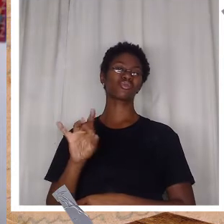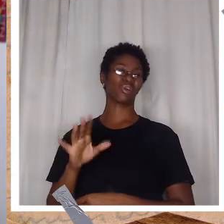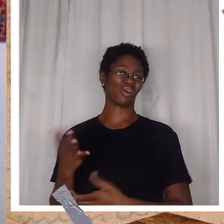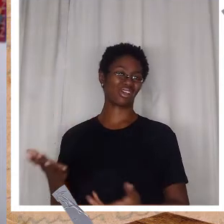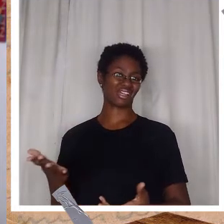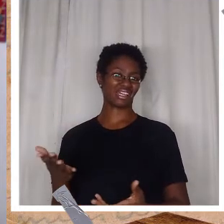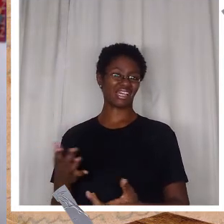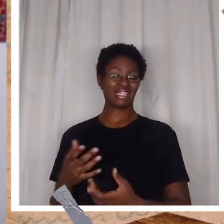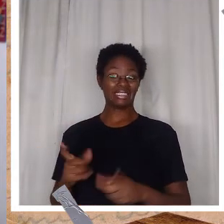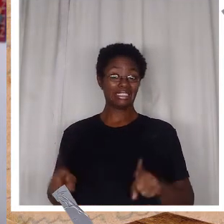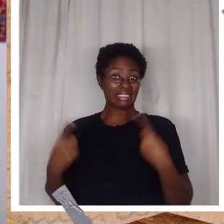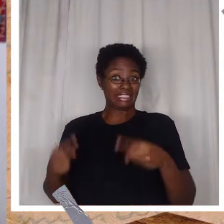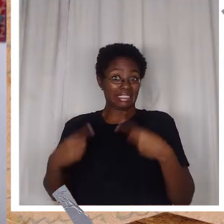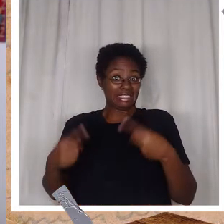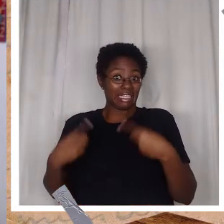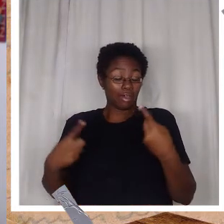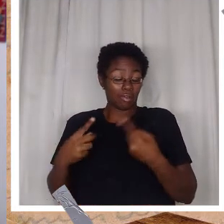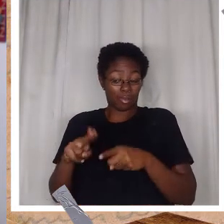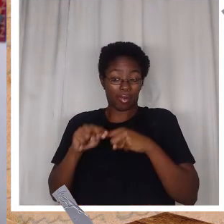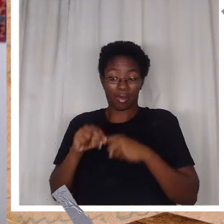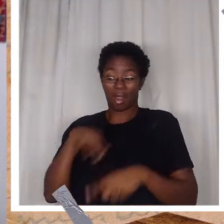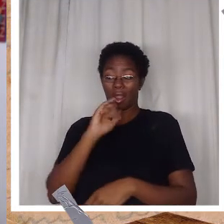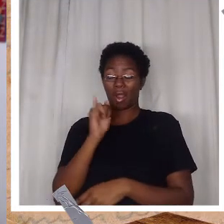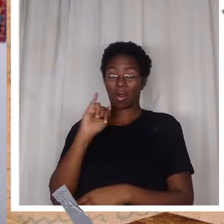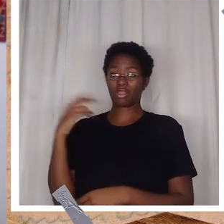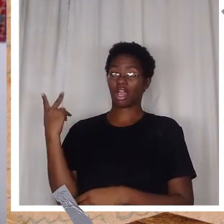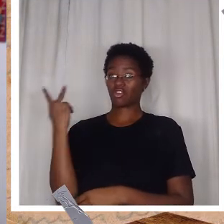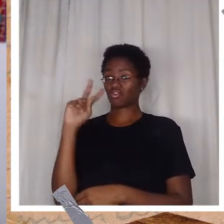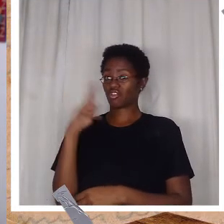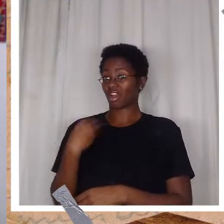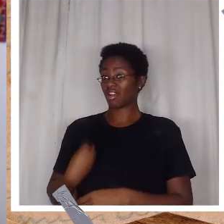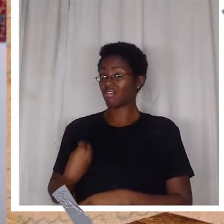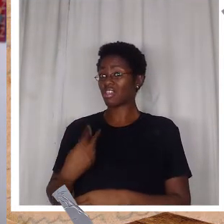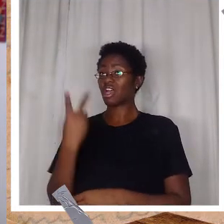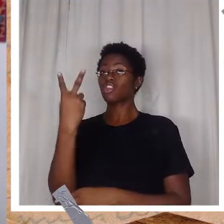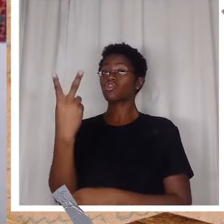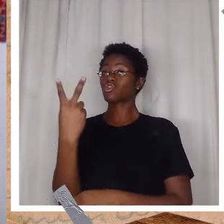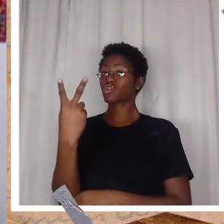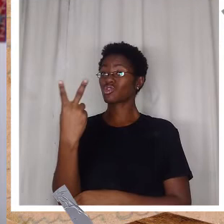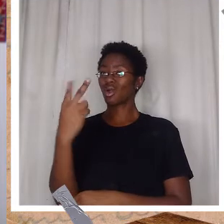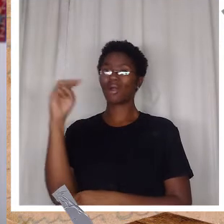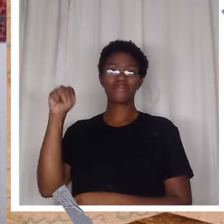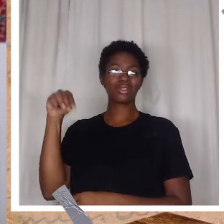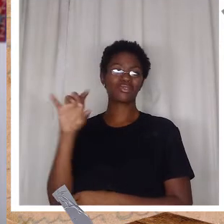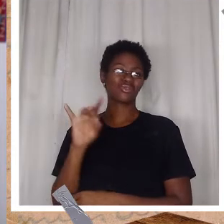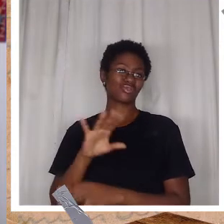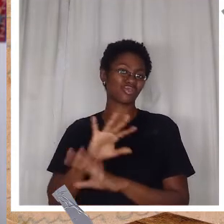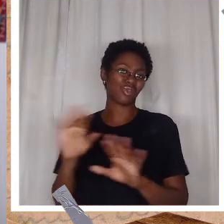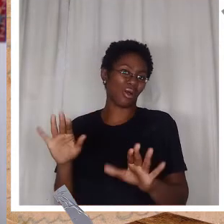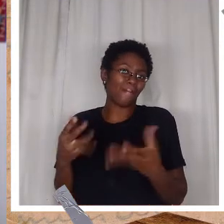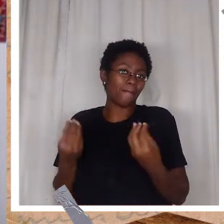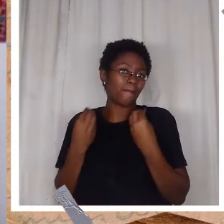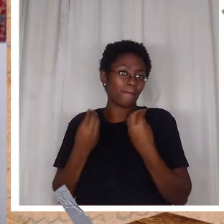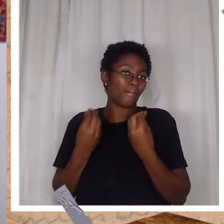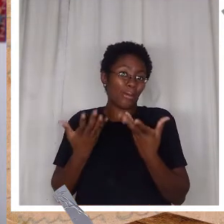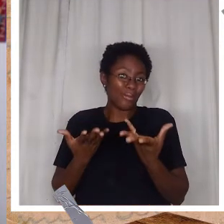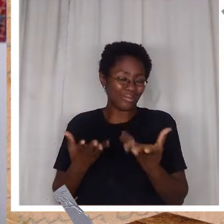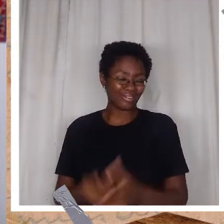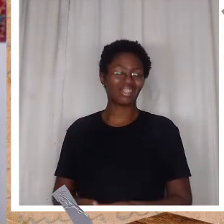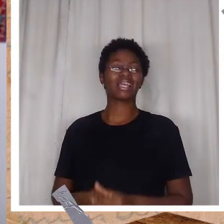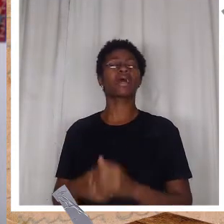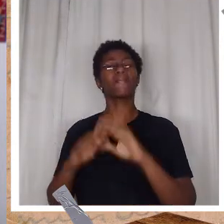que contar a história dessas personalidades em 2 minutos. Esse projeto foi veiculado na televisão, no